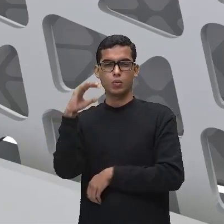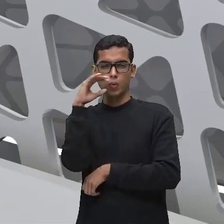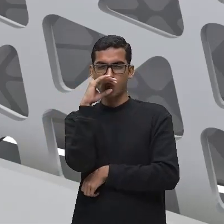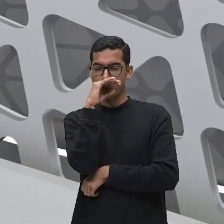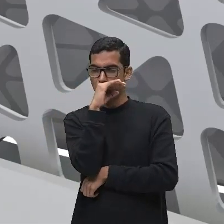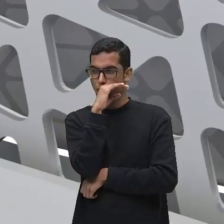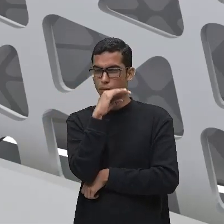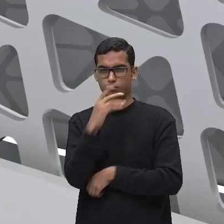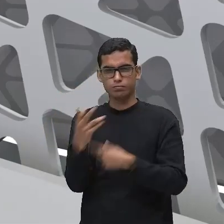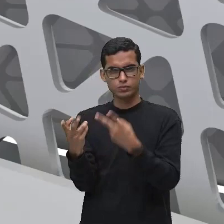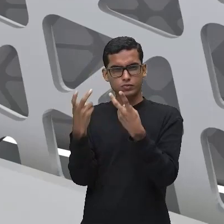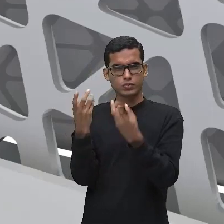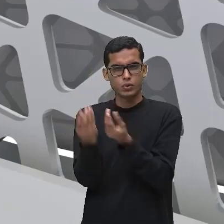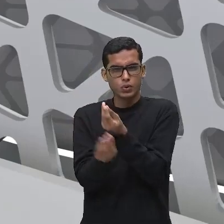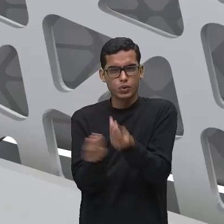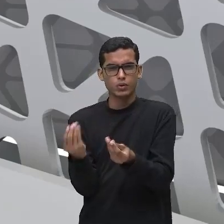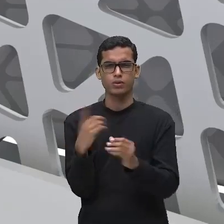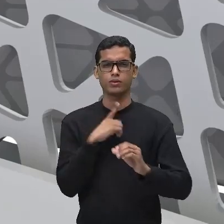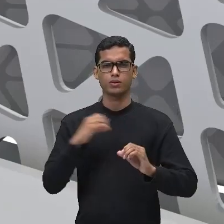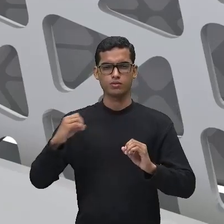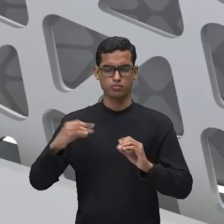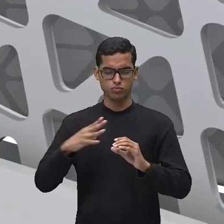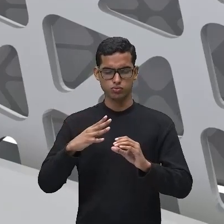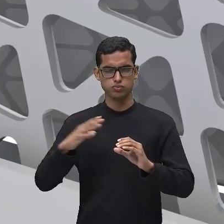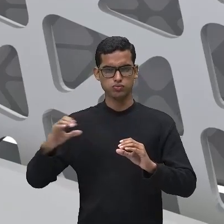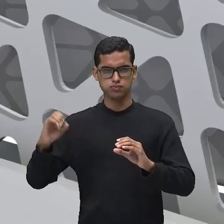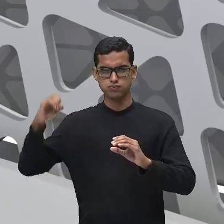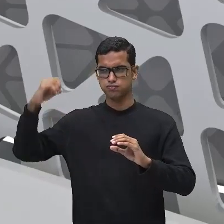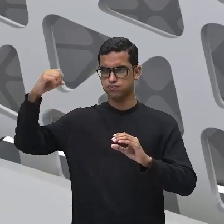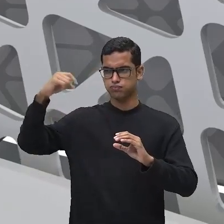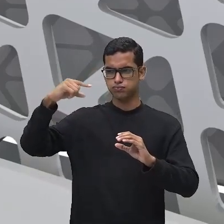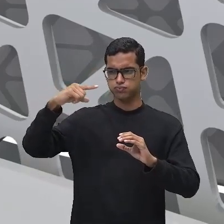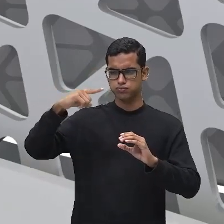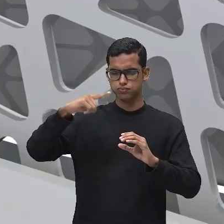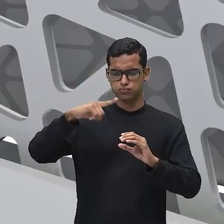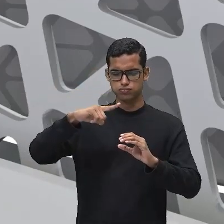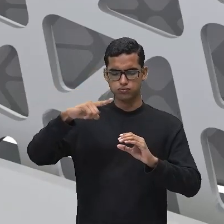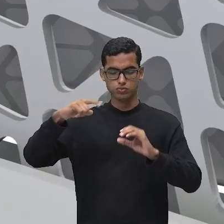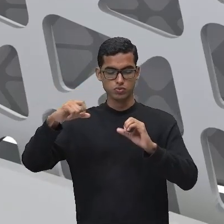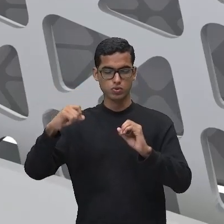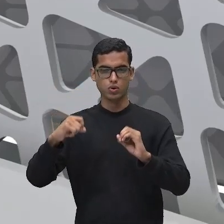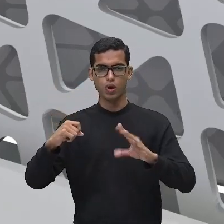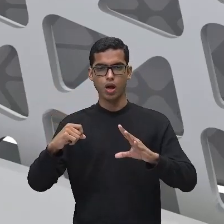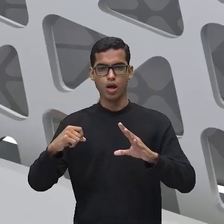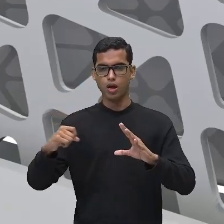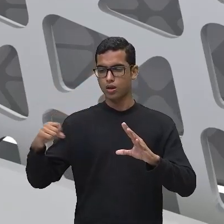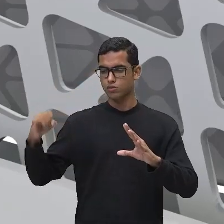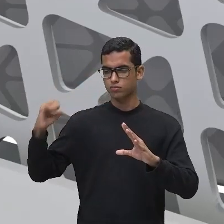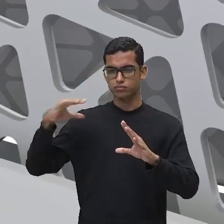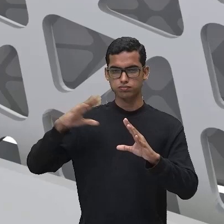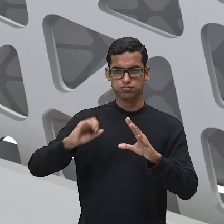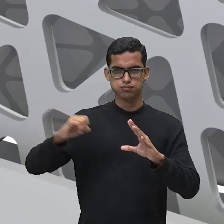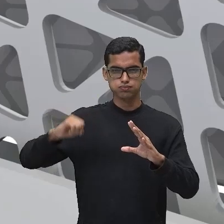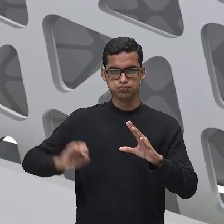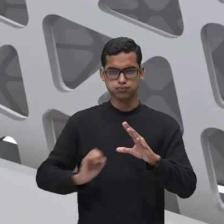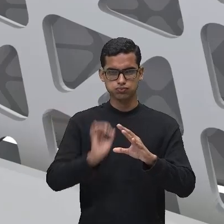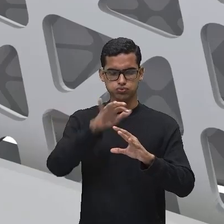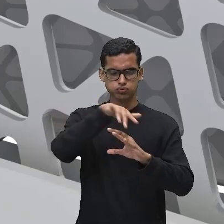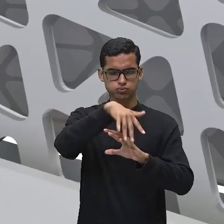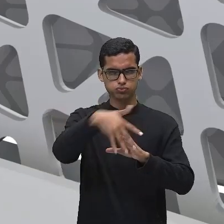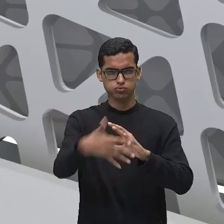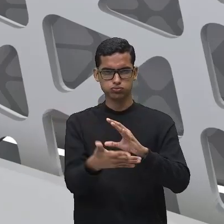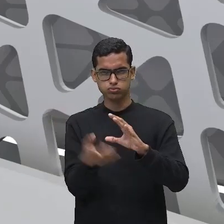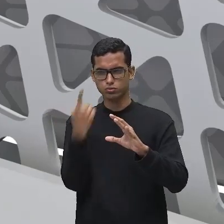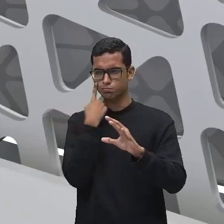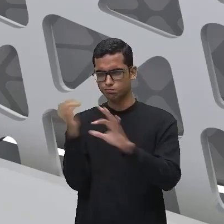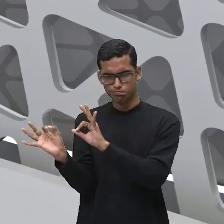fumaça ali impediu que os raios solares pudessem penetrar no nosso planeta. Isso é um problema, né? Isso é um problema.